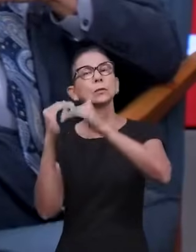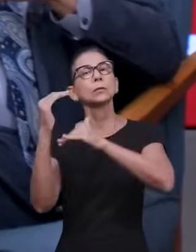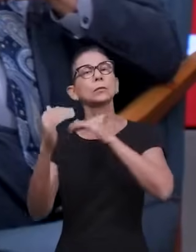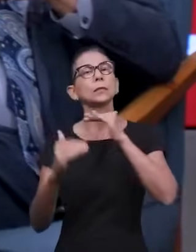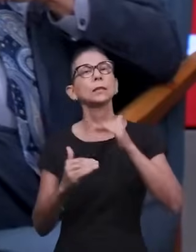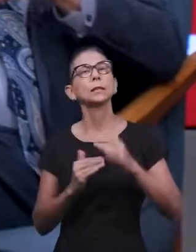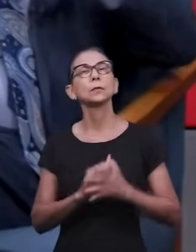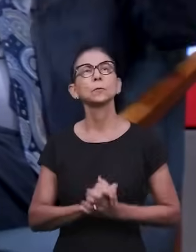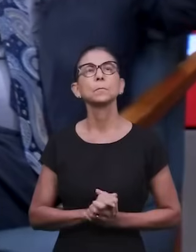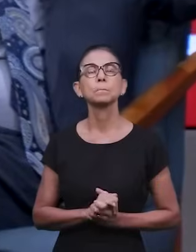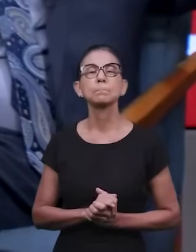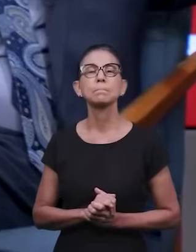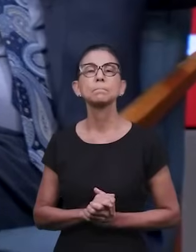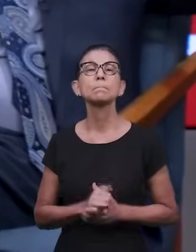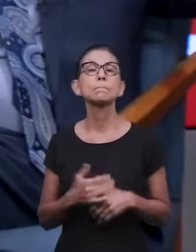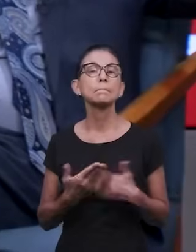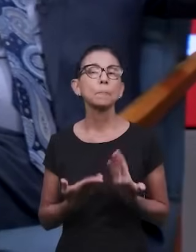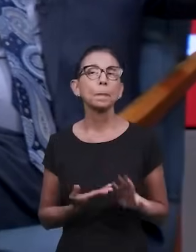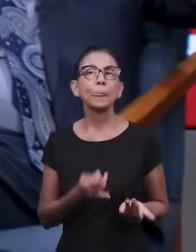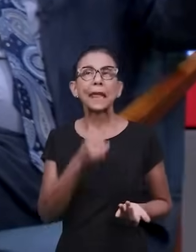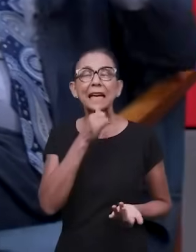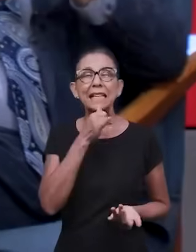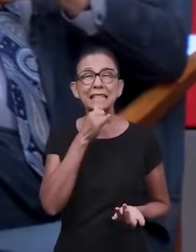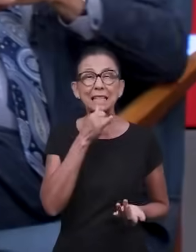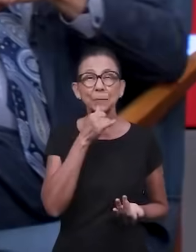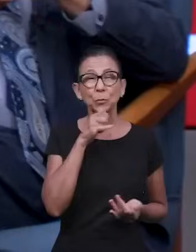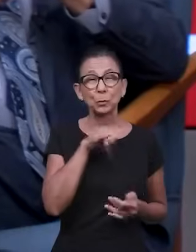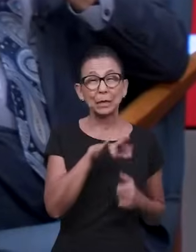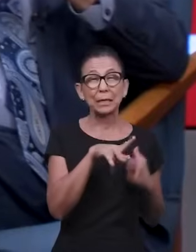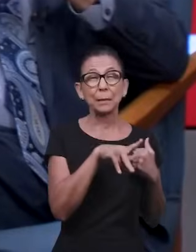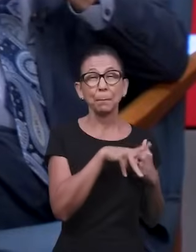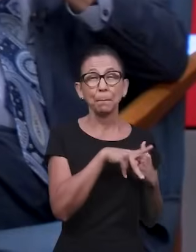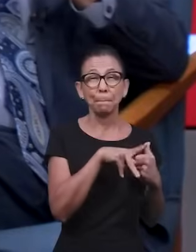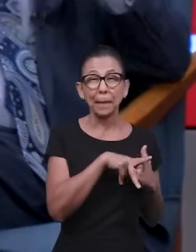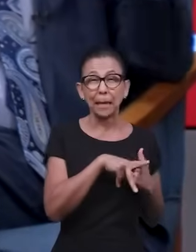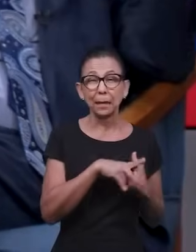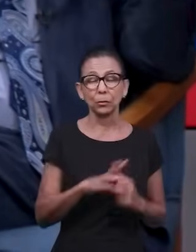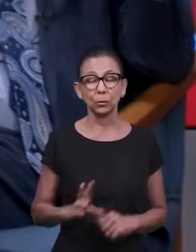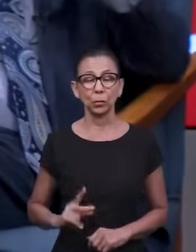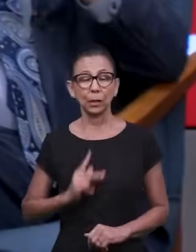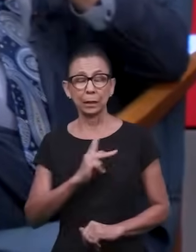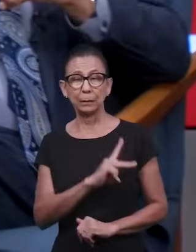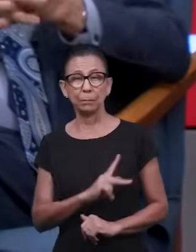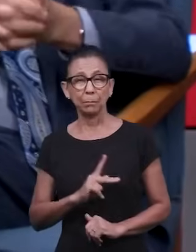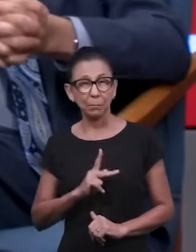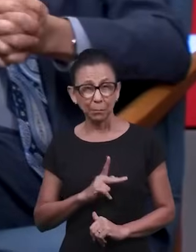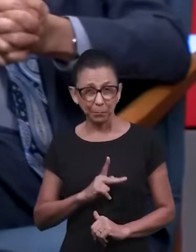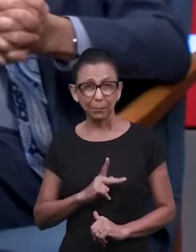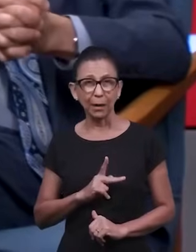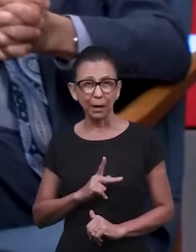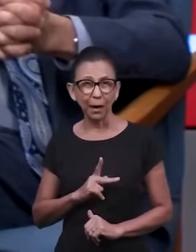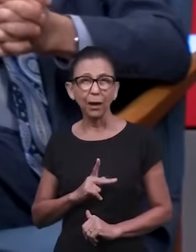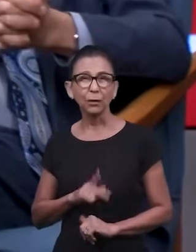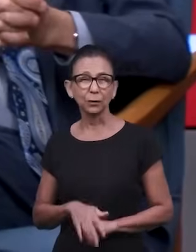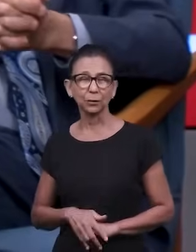ideia se Pedro tivesse feito frente a Paulo naquele evento do